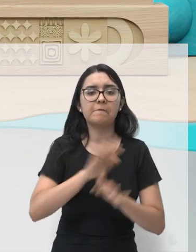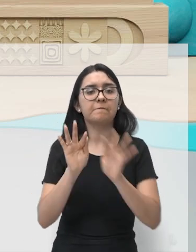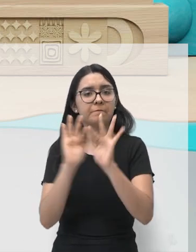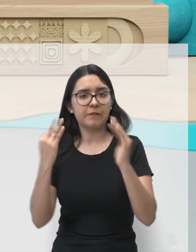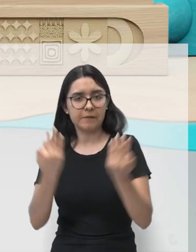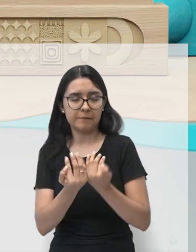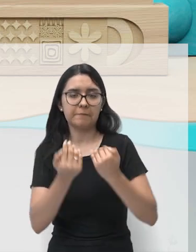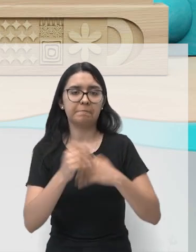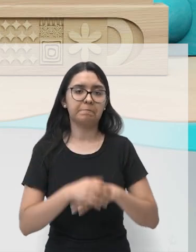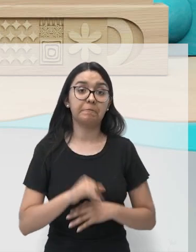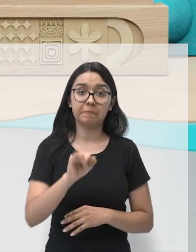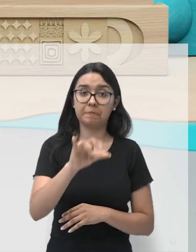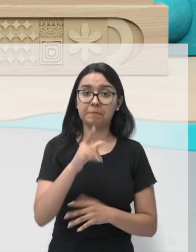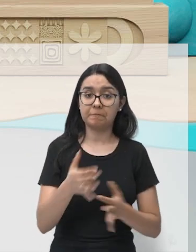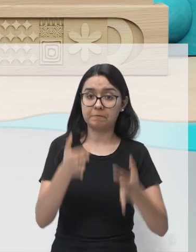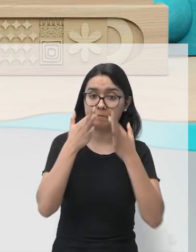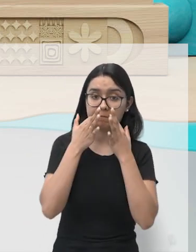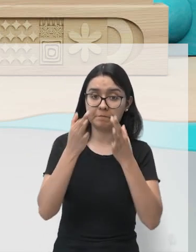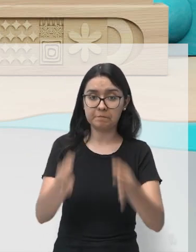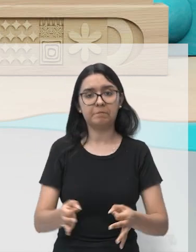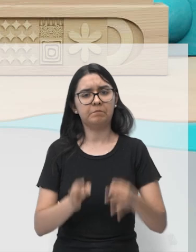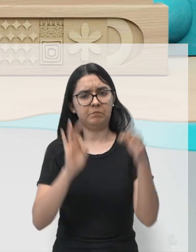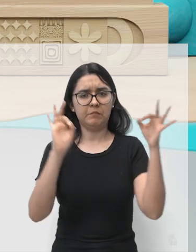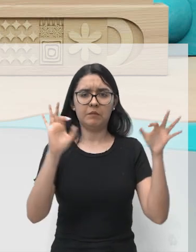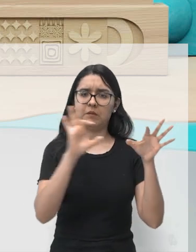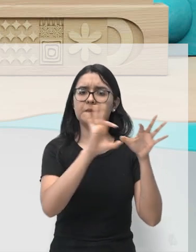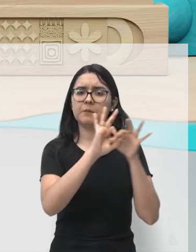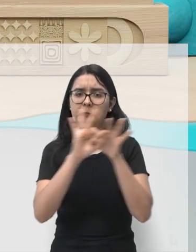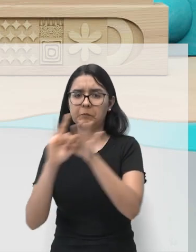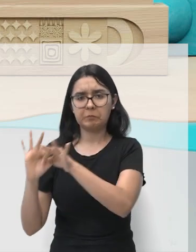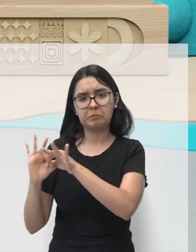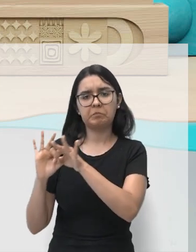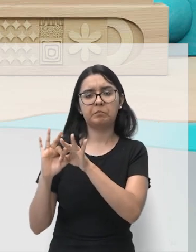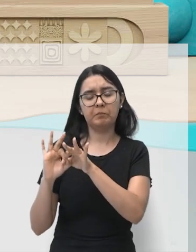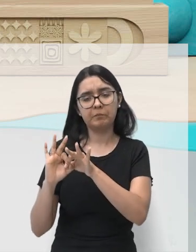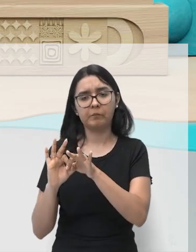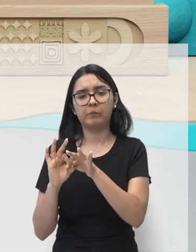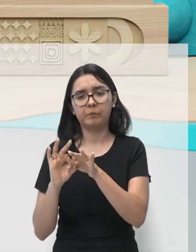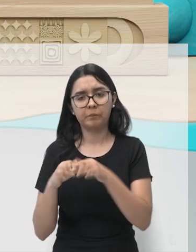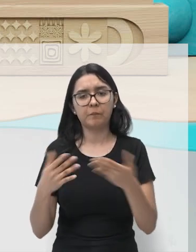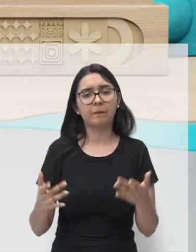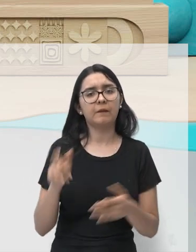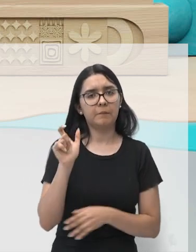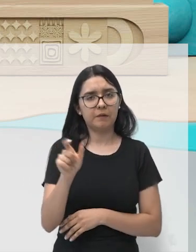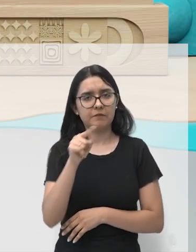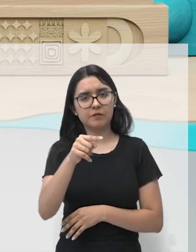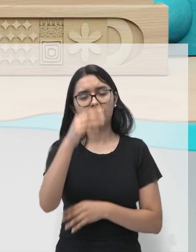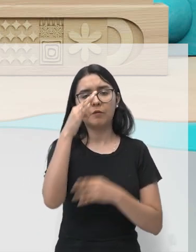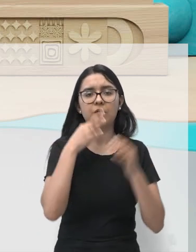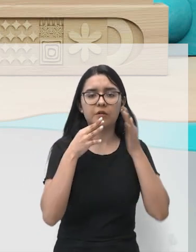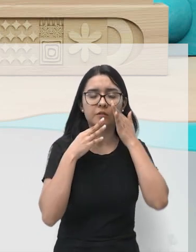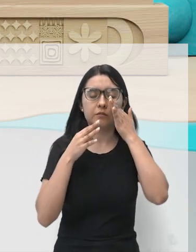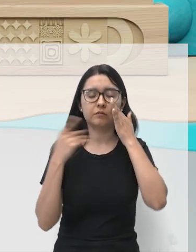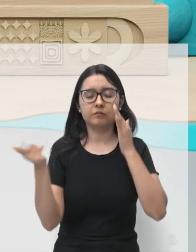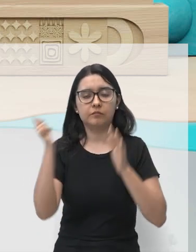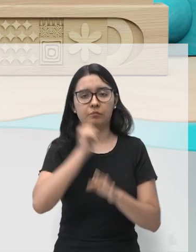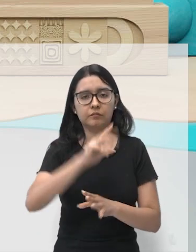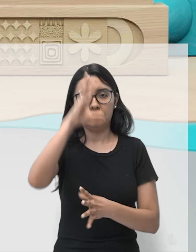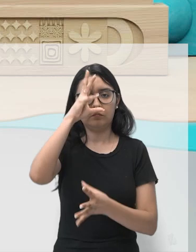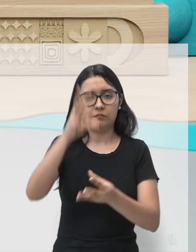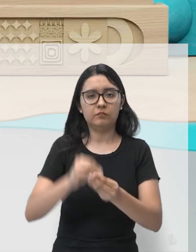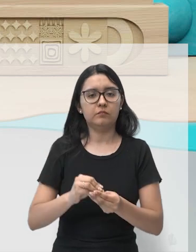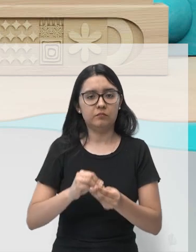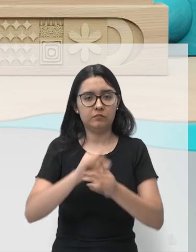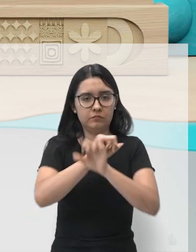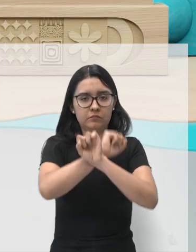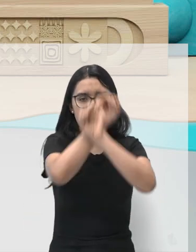E aí, se você prestar atenção, juntar todas as palavras cognatas, as palavras que vocês conhecem, você já consegue compreender do